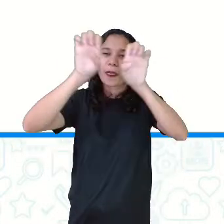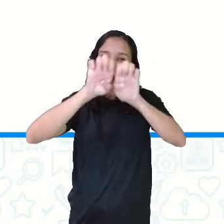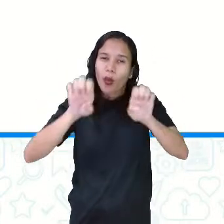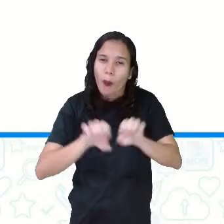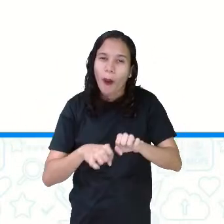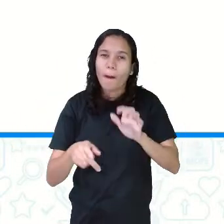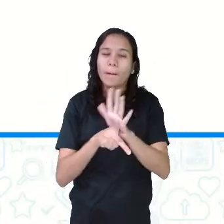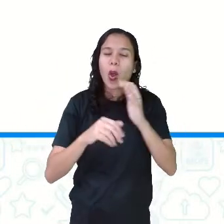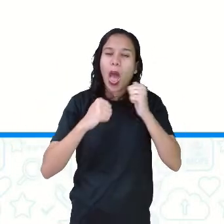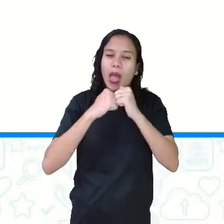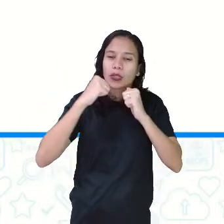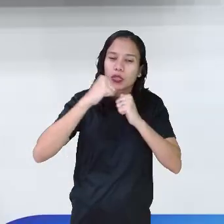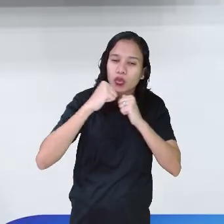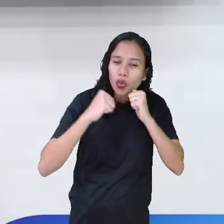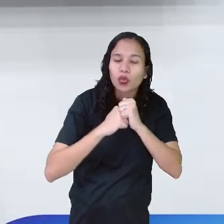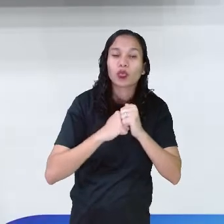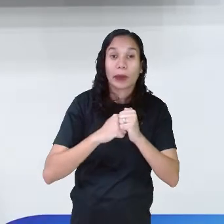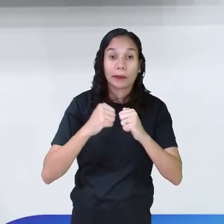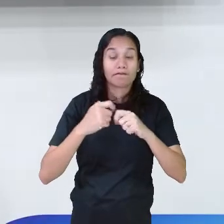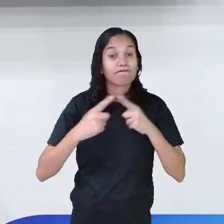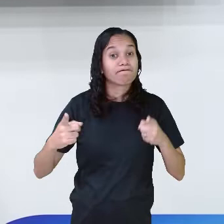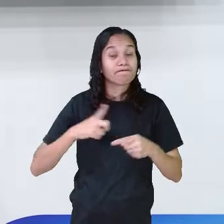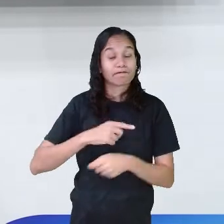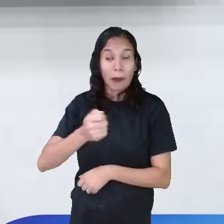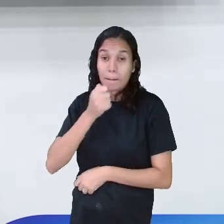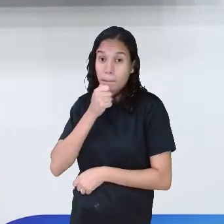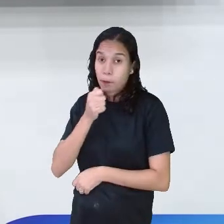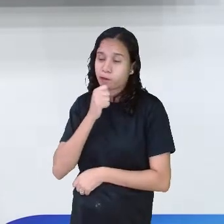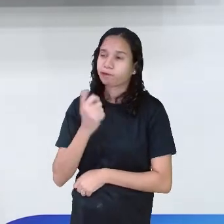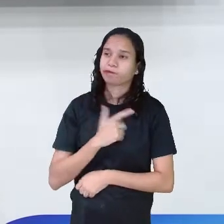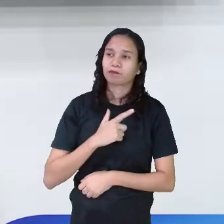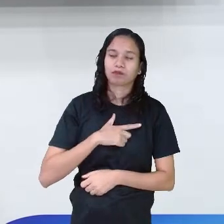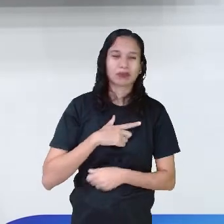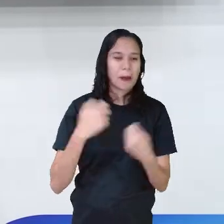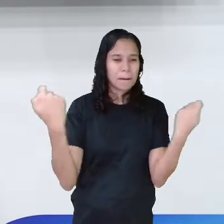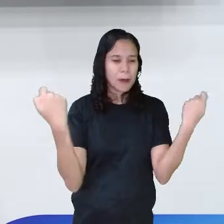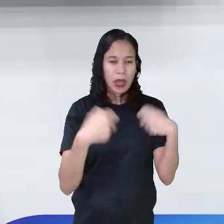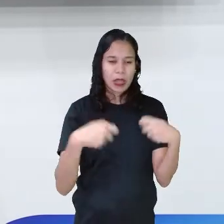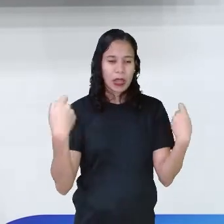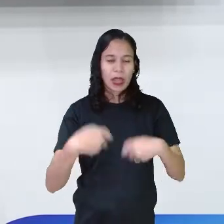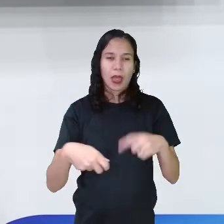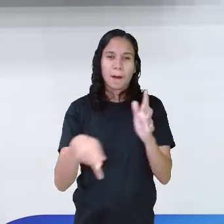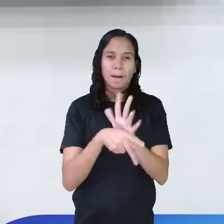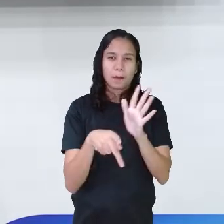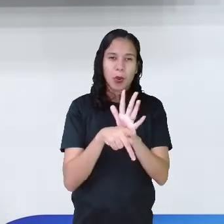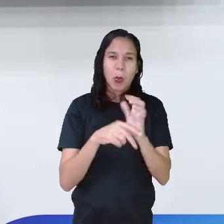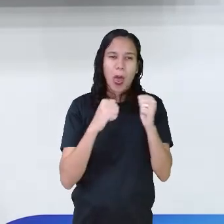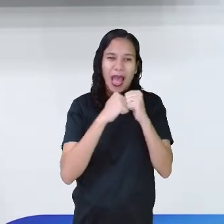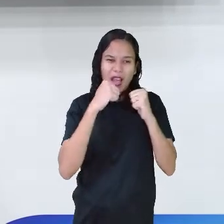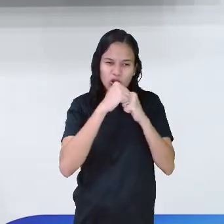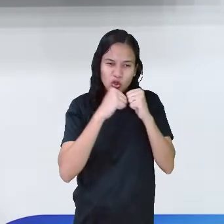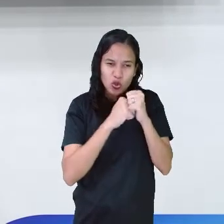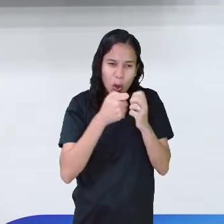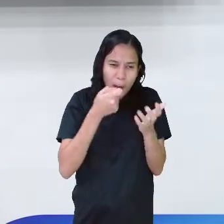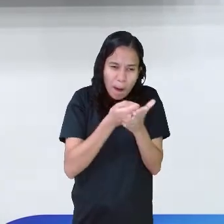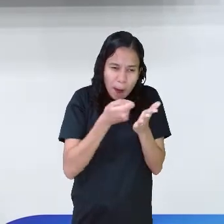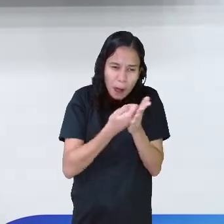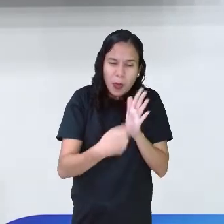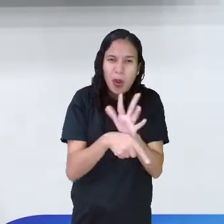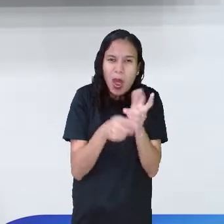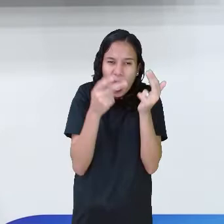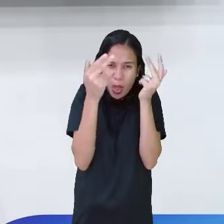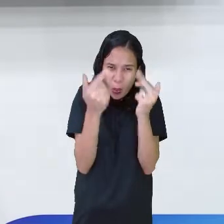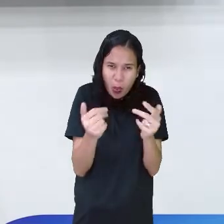já pré-determinada. A reportagem não tem assim essa necessidade, essa estrutura tão rígida, podemos dizer